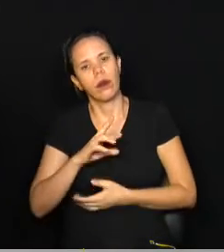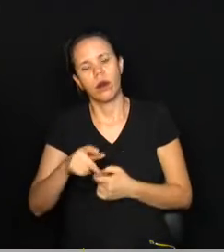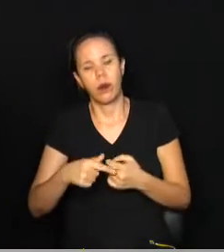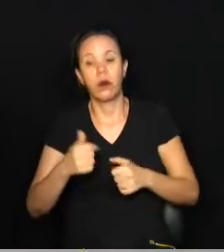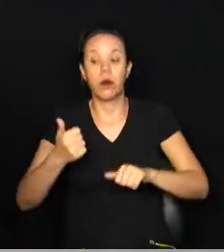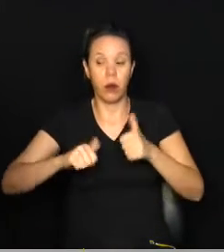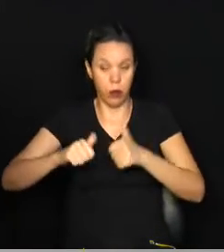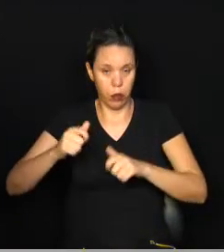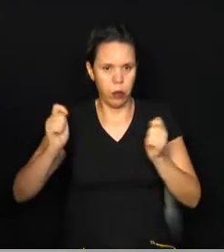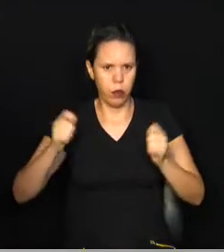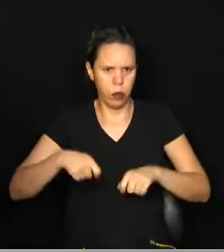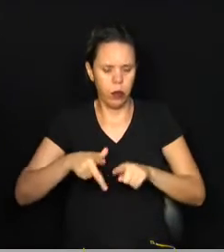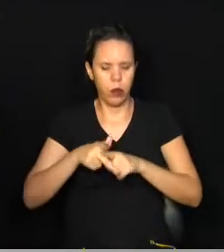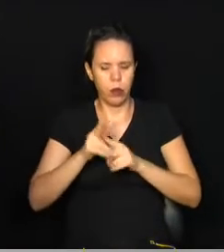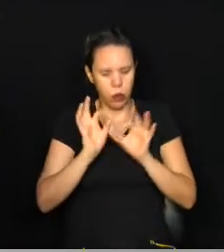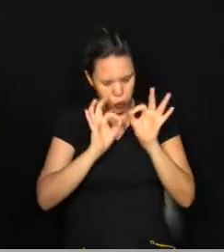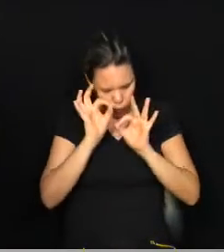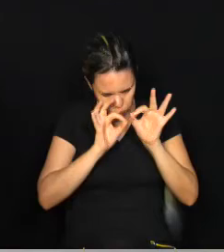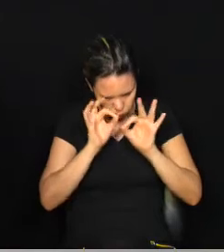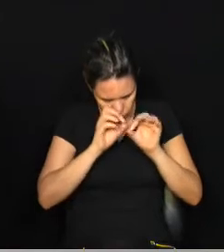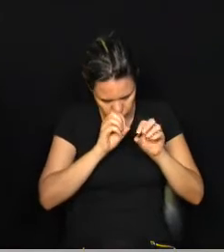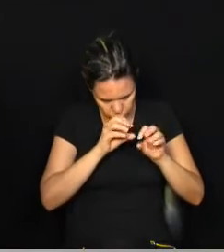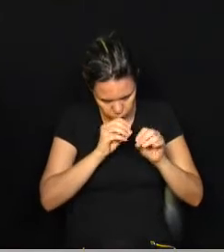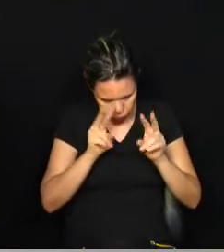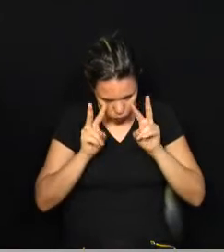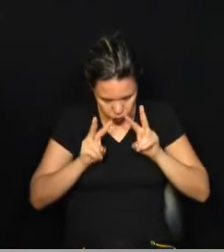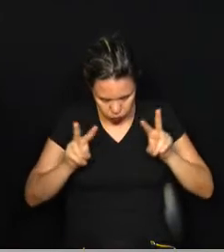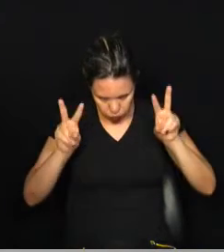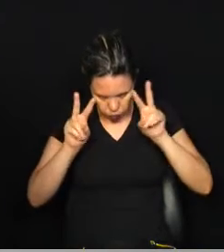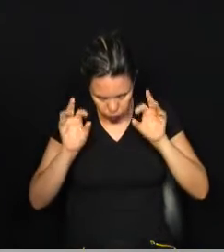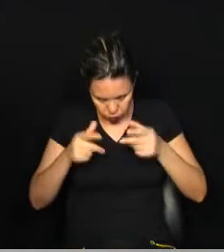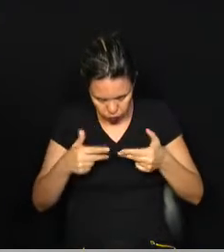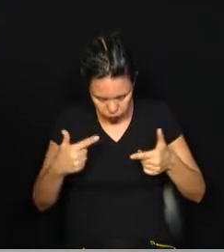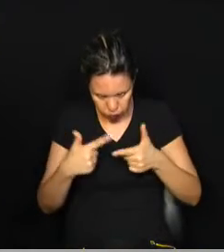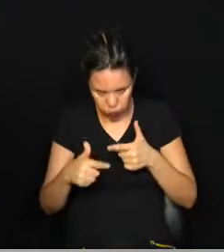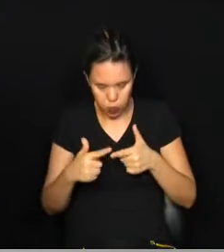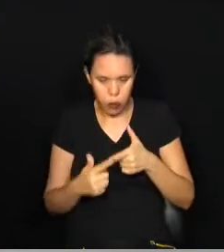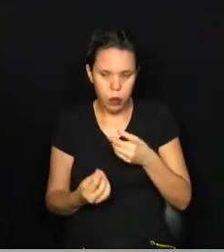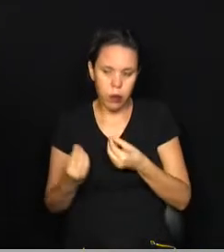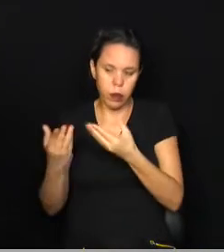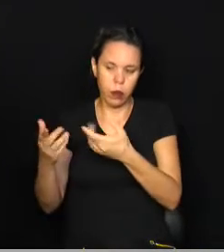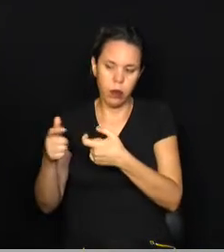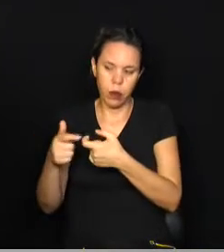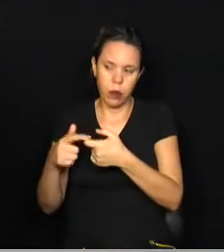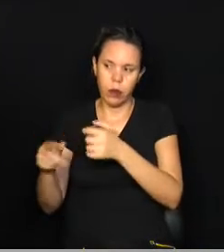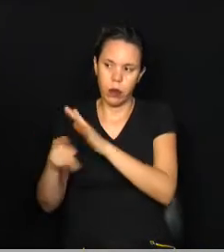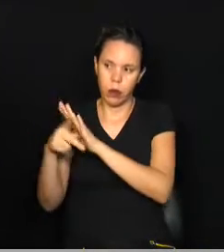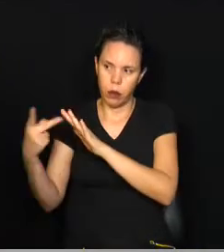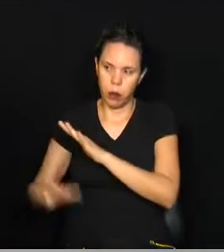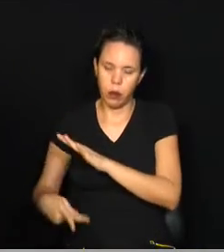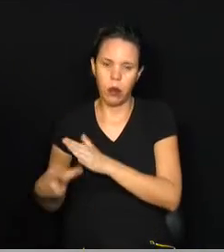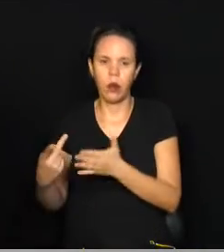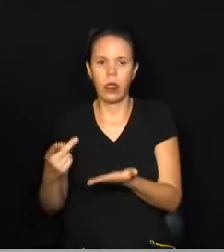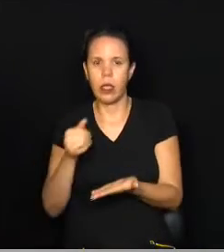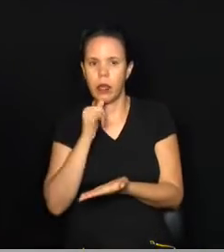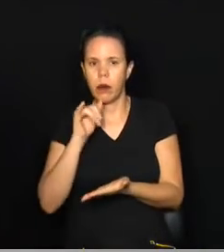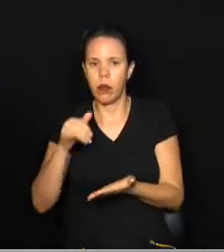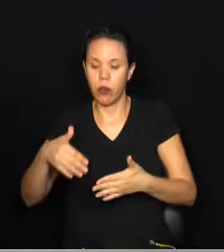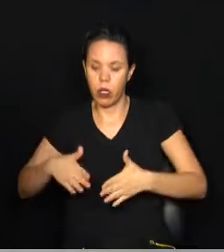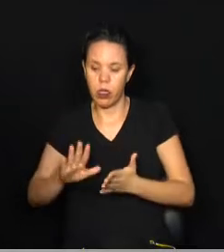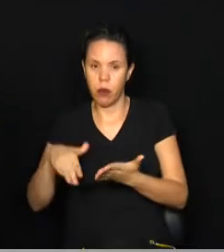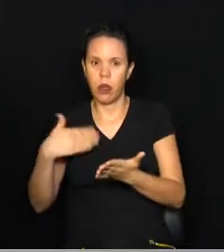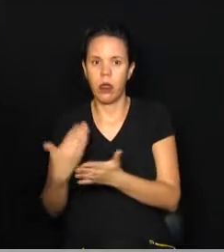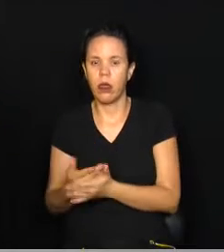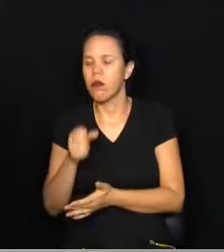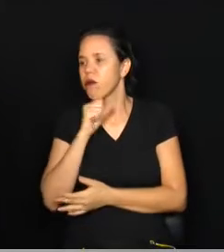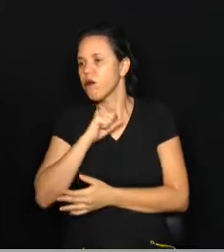avaliar, corrigir, educar e encaminhar casos patológicos para a especialidade médica do nascimento até a idade